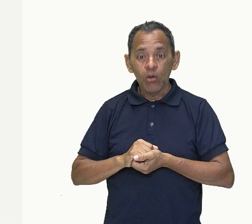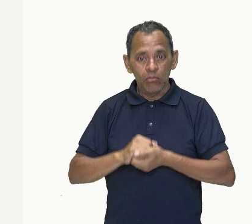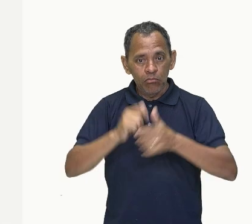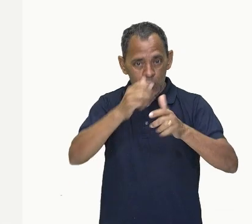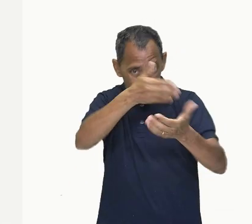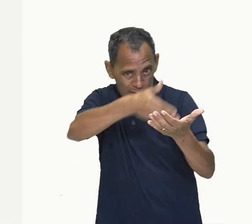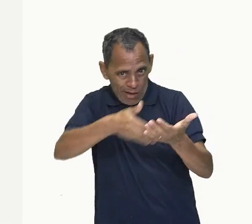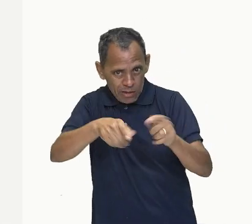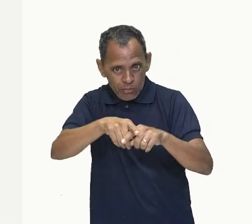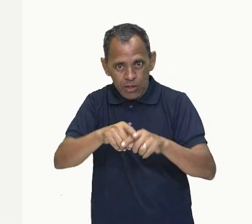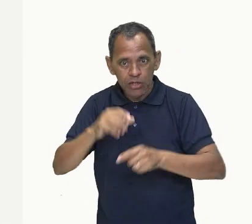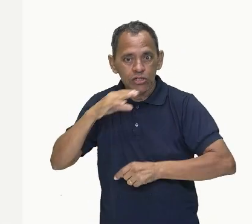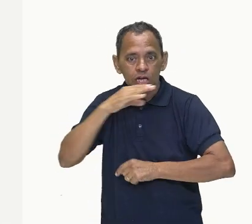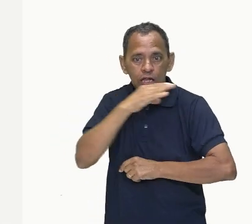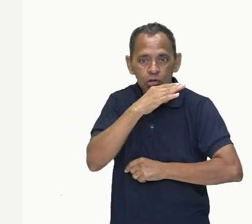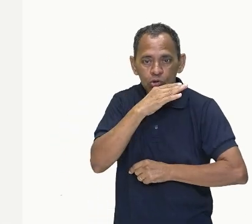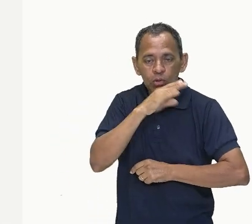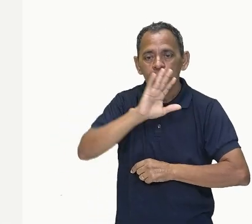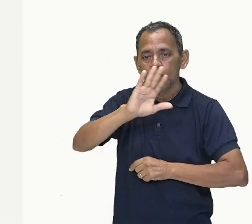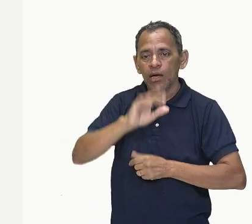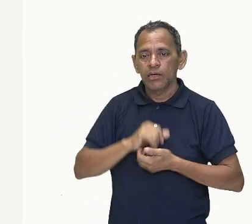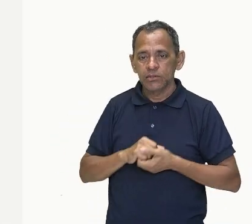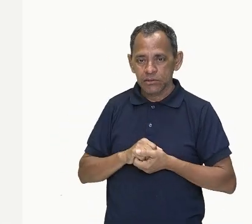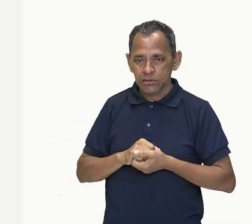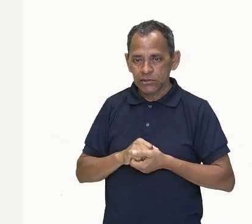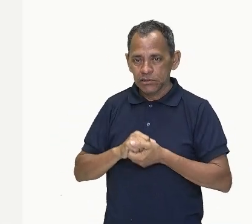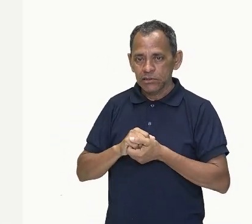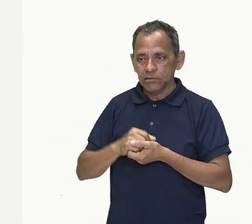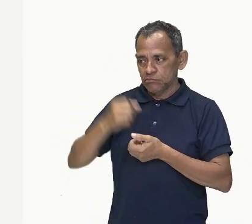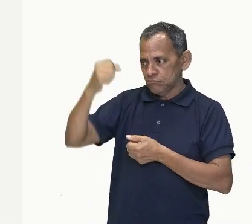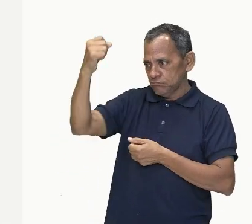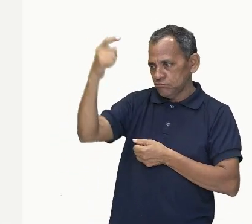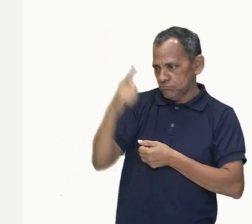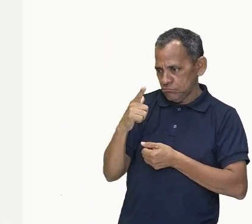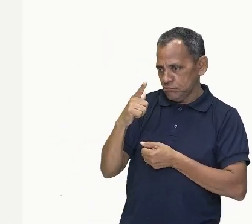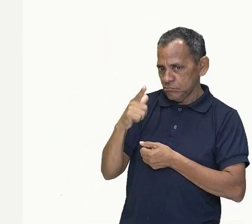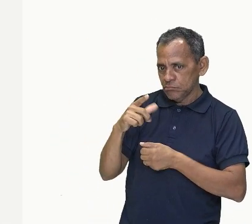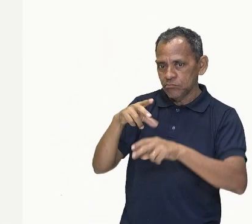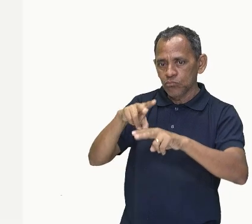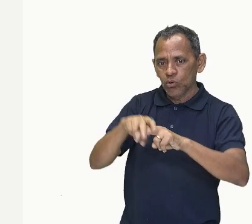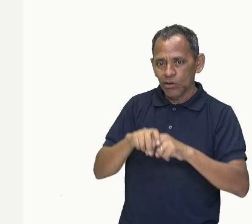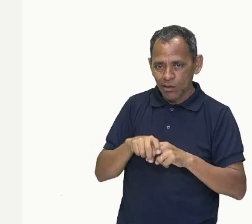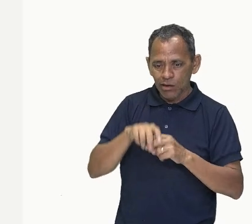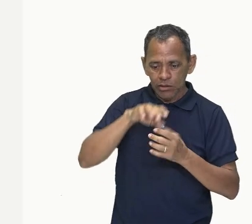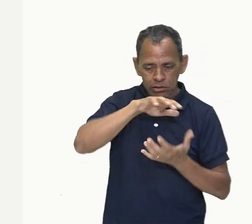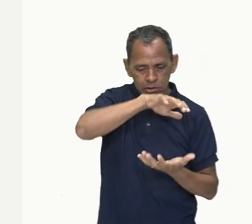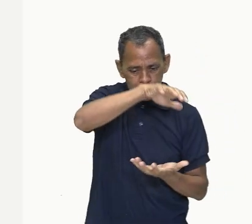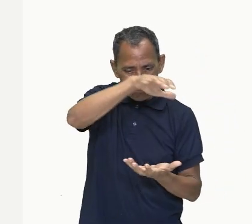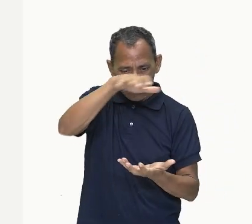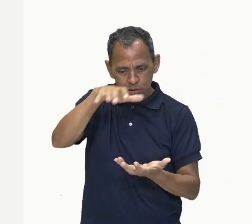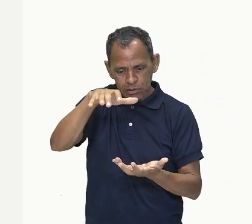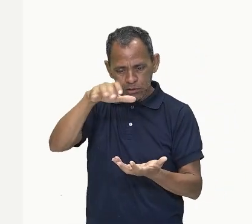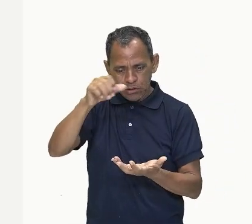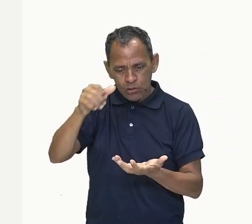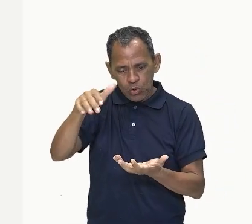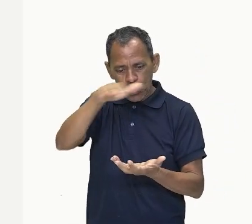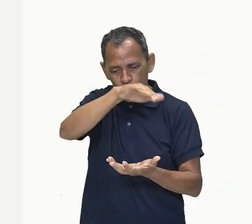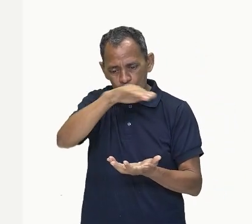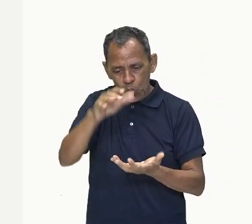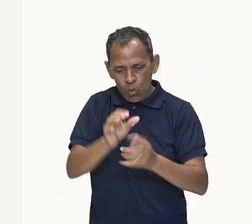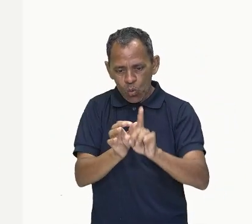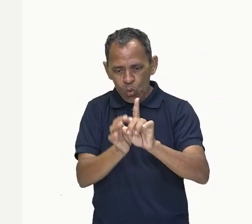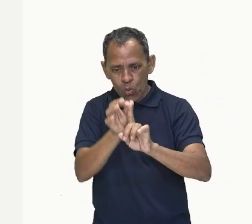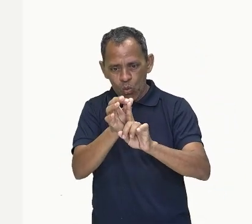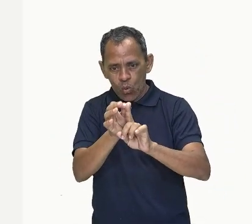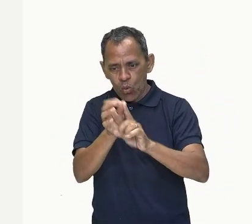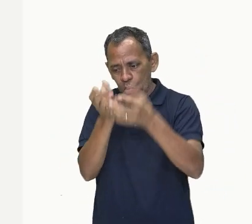parte fica aqui retida, olha, graças à camada dos gases do efeito estufa, que prende esse calor aqui,